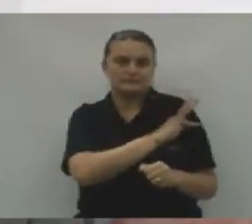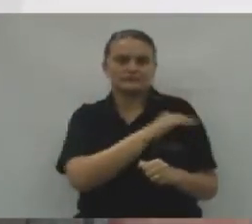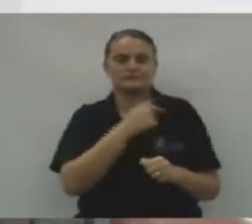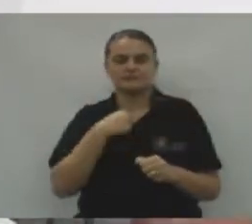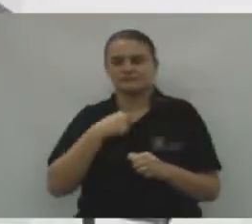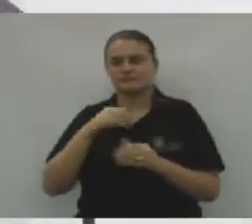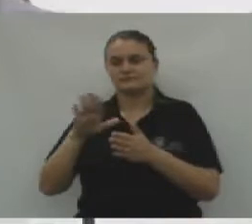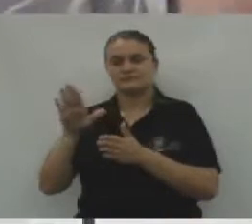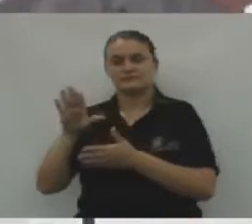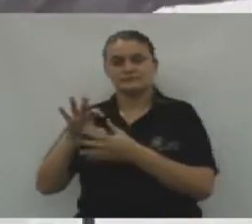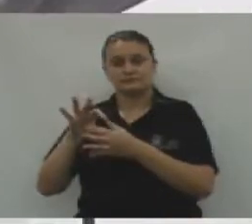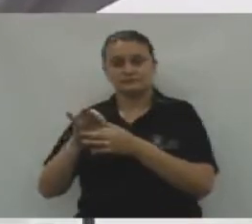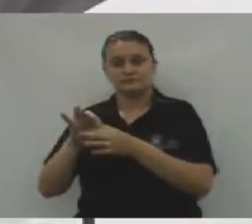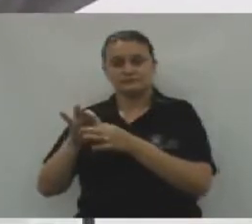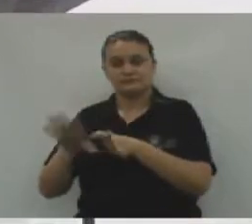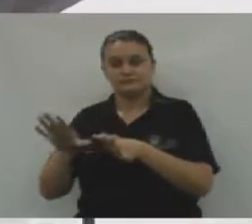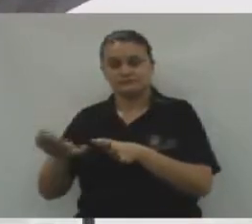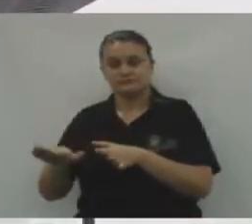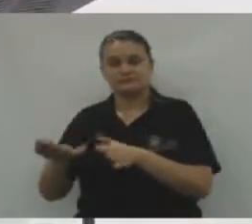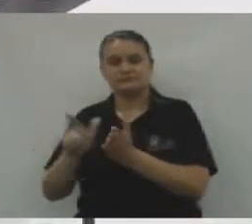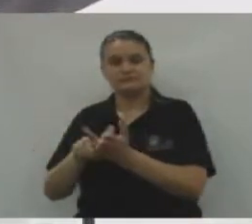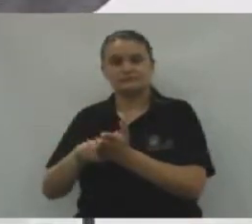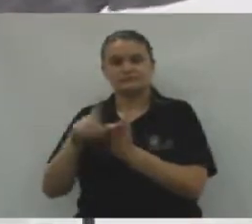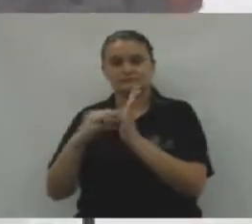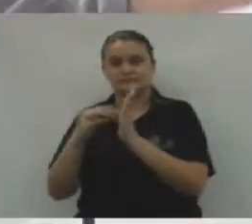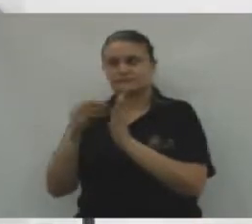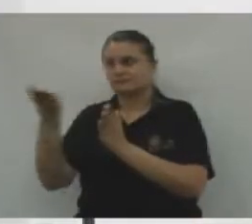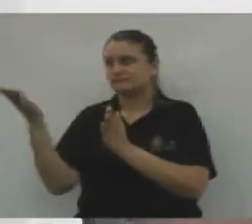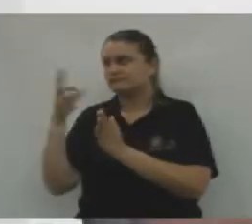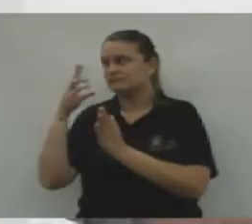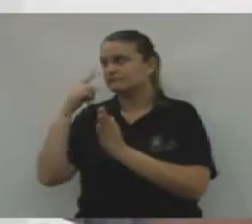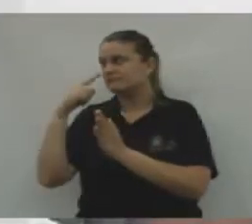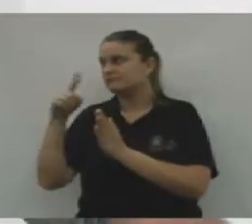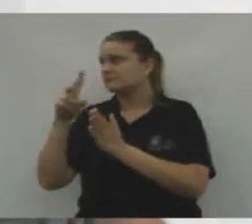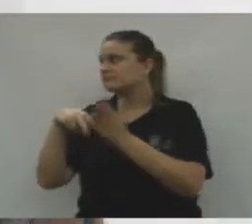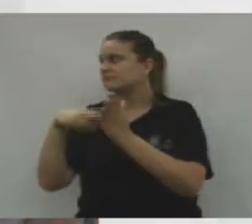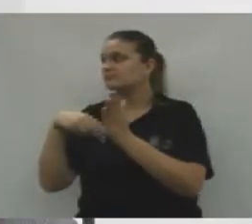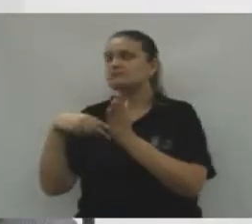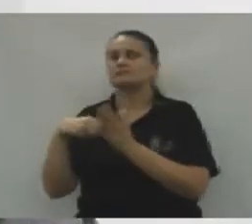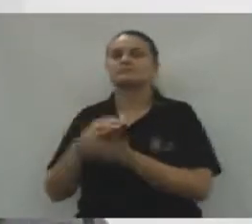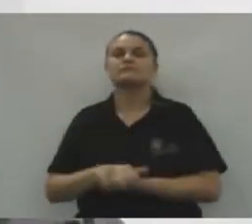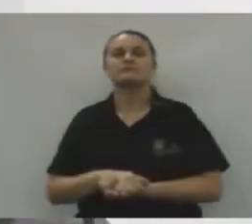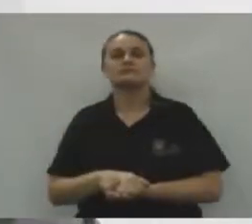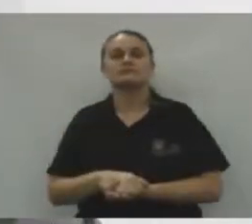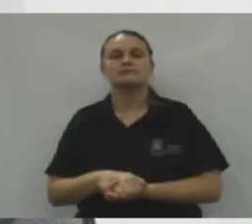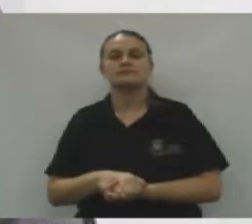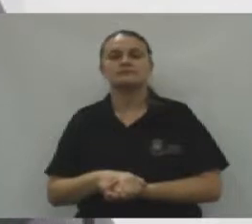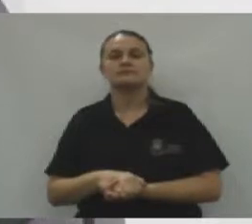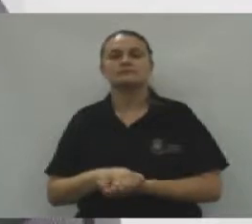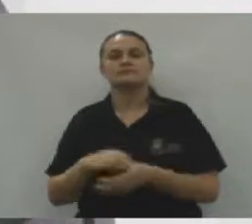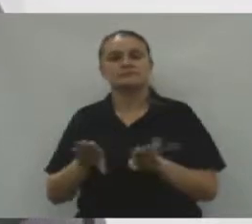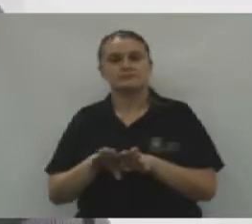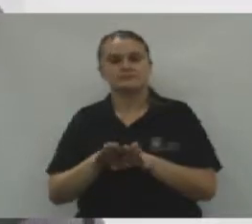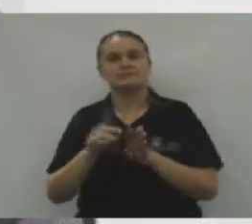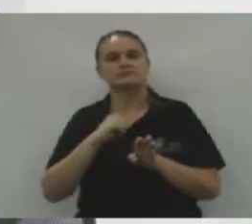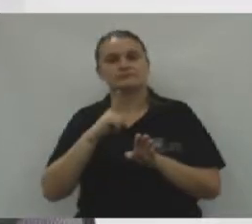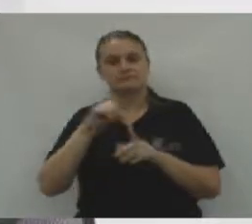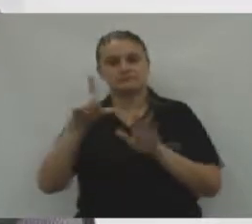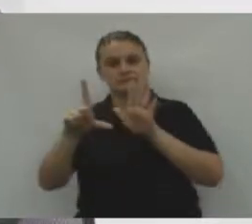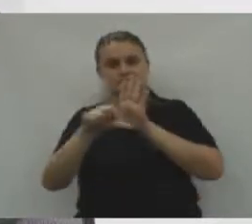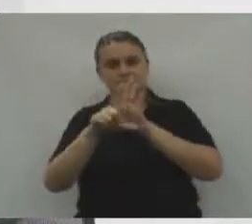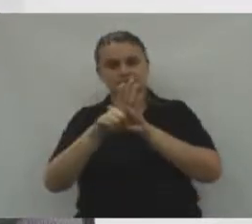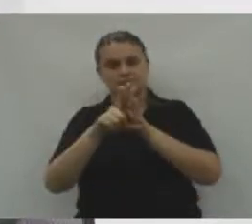vou deixar depois uma cópia do projeto aqui com vocês. E temos a lei de